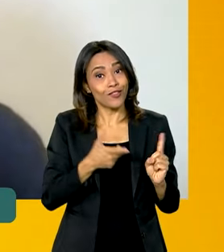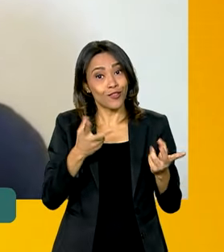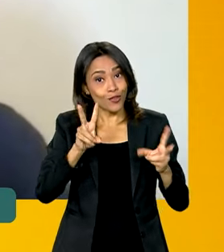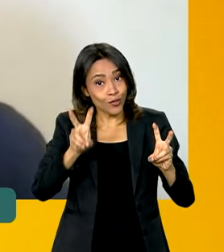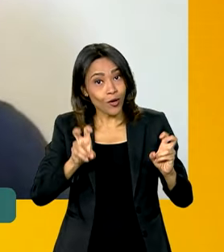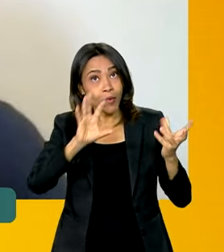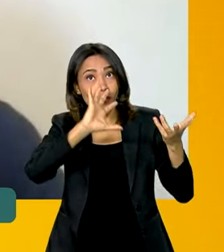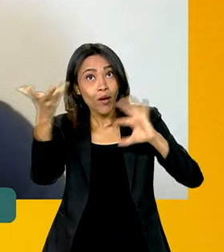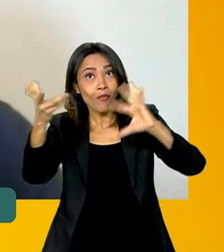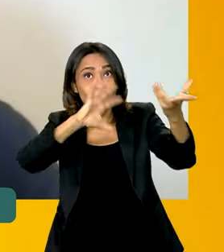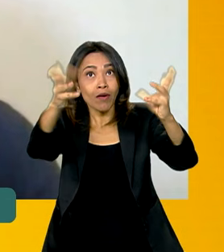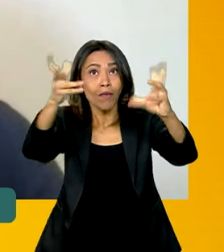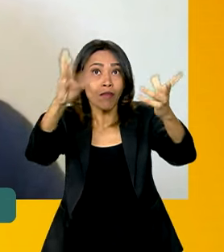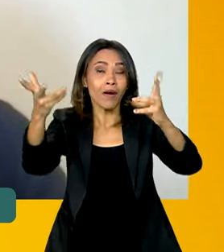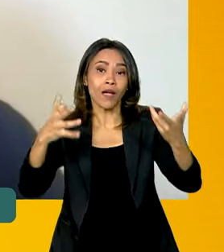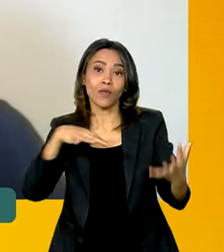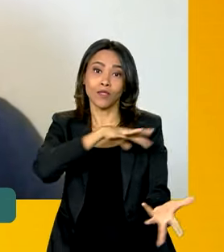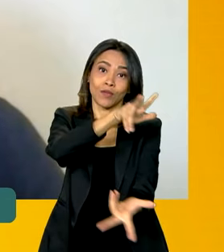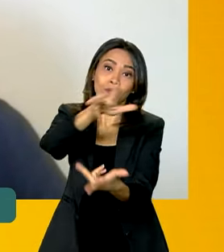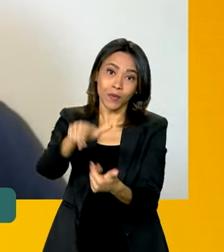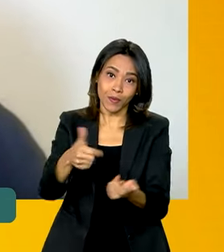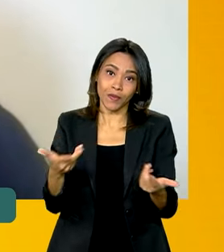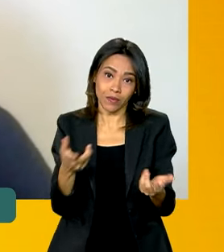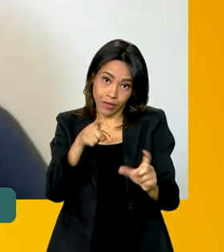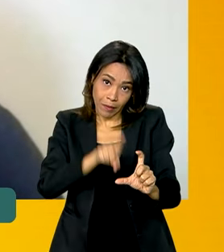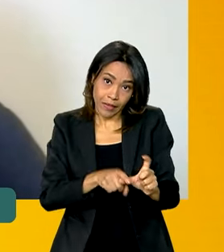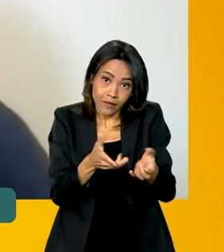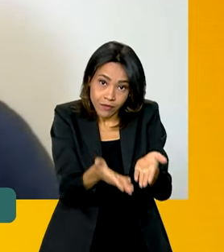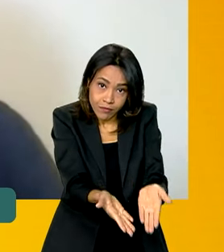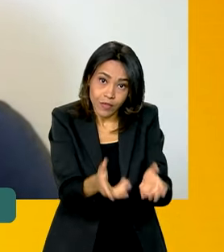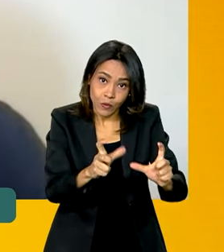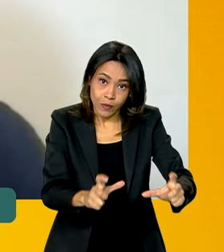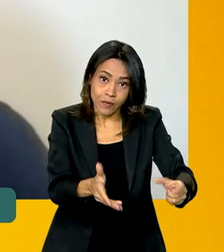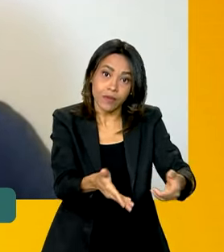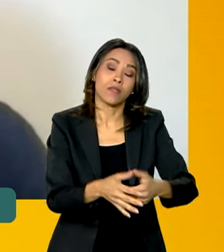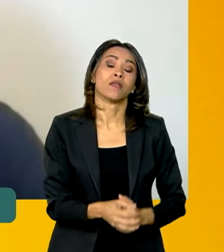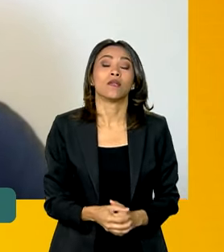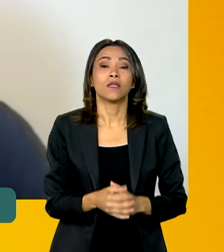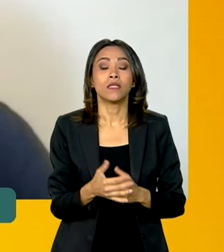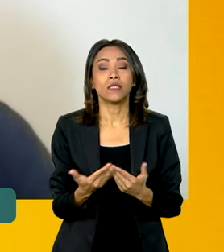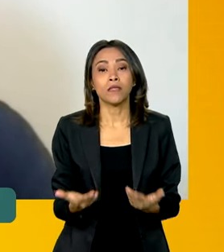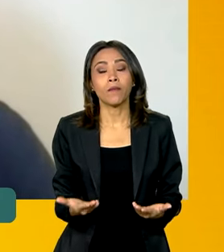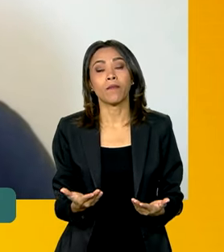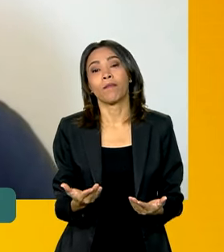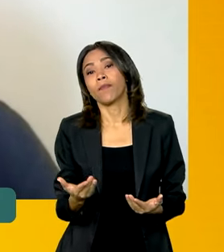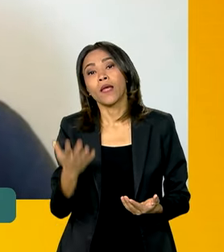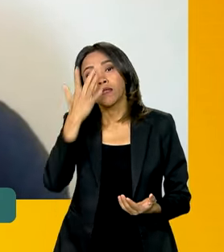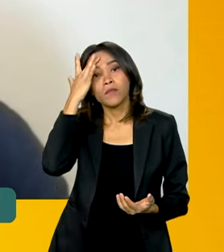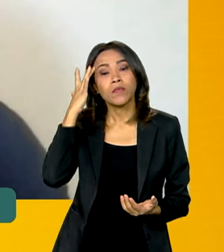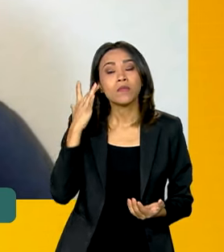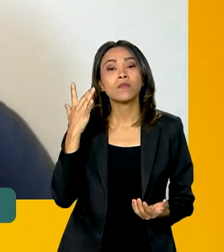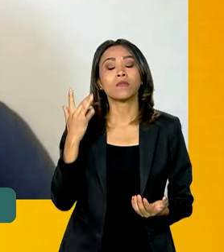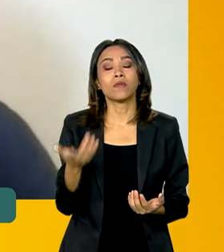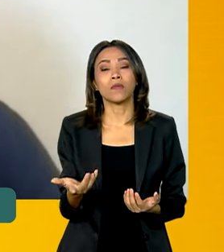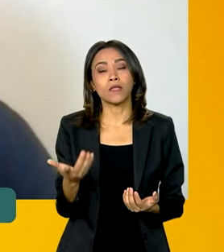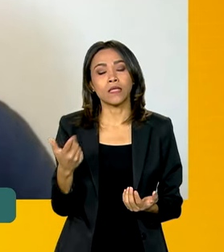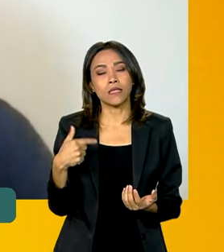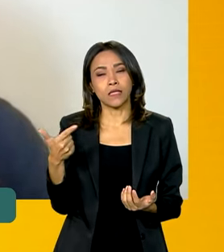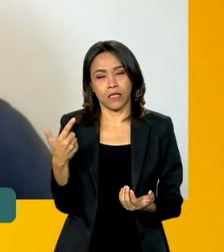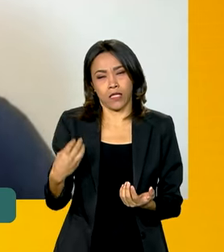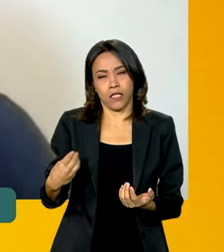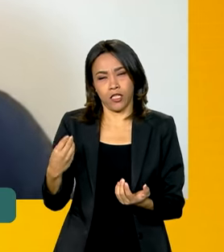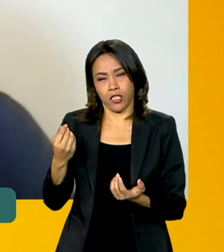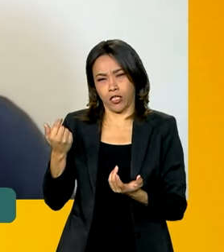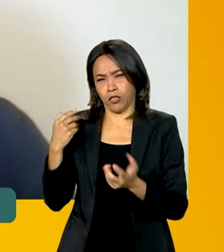do clima. Mas especificamente, Vanessa, para o pessoal das populações e comunidades